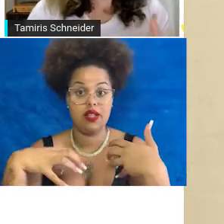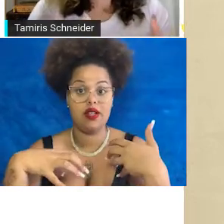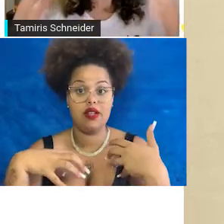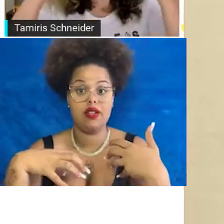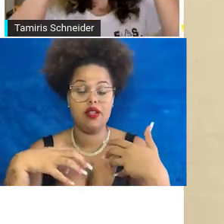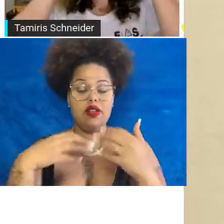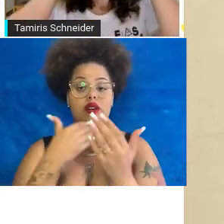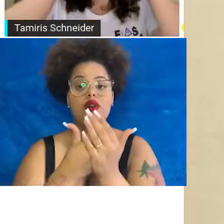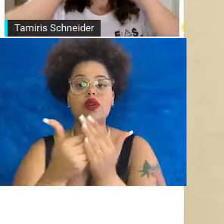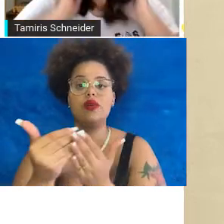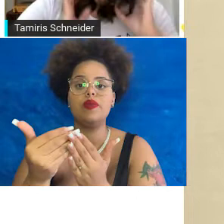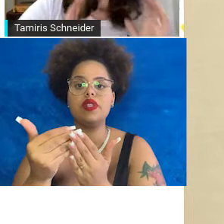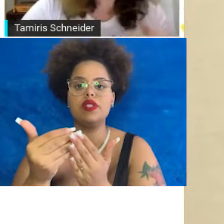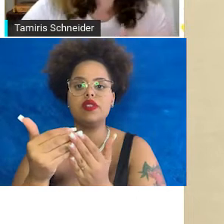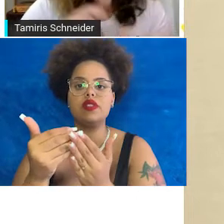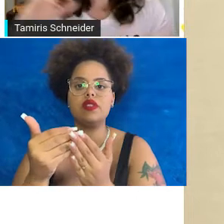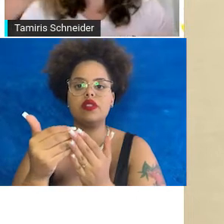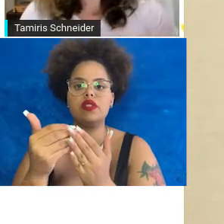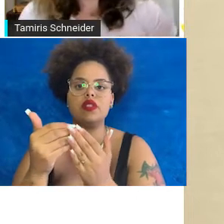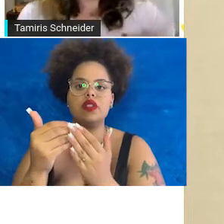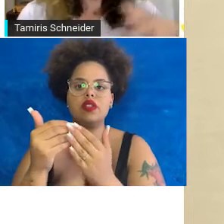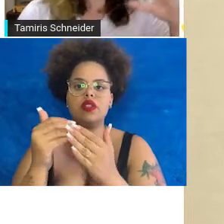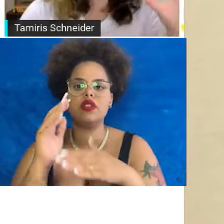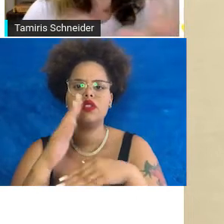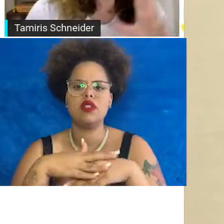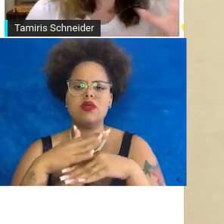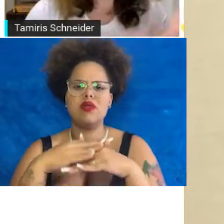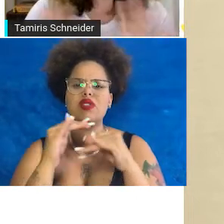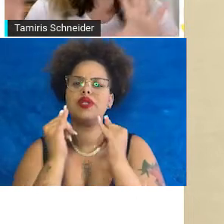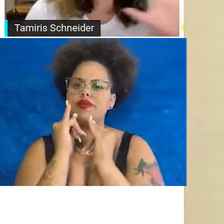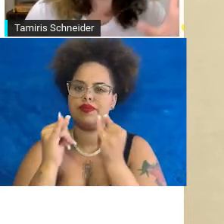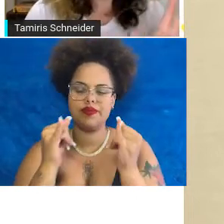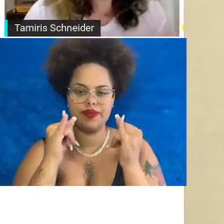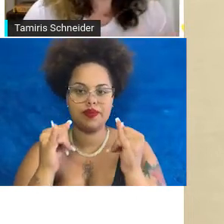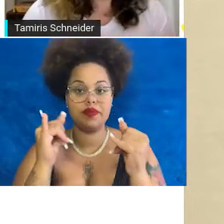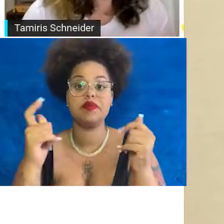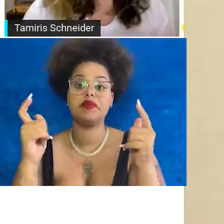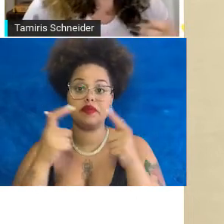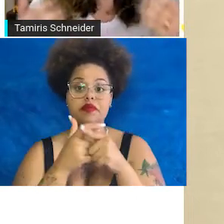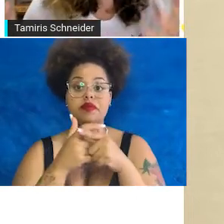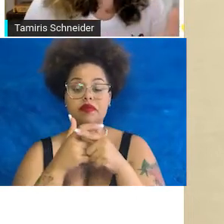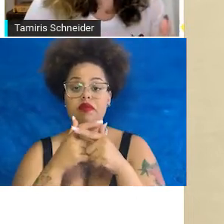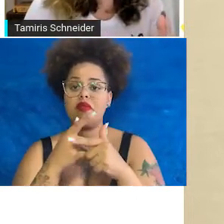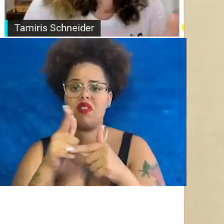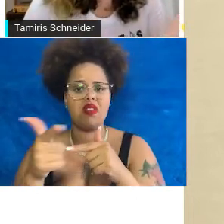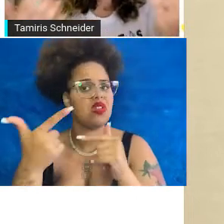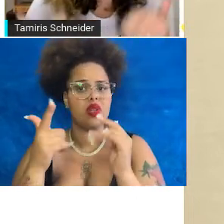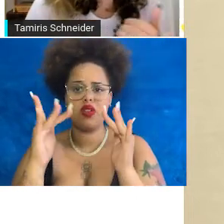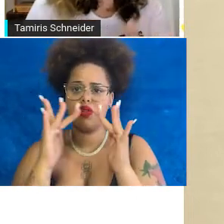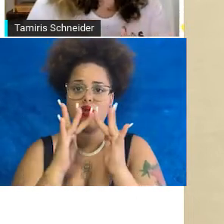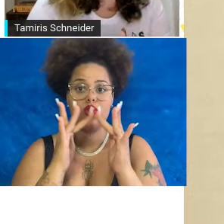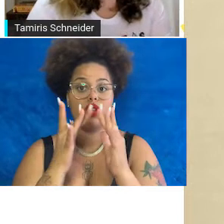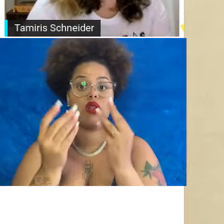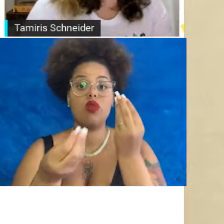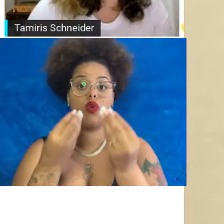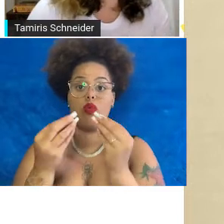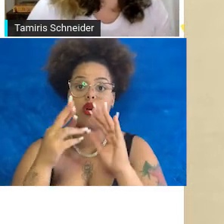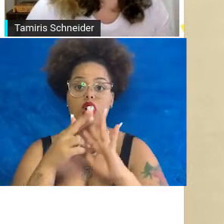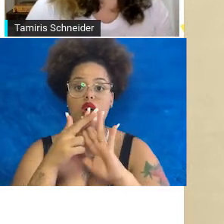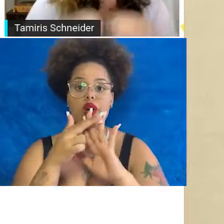gente começa ali num rolê mais universitário, né? Menor. Se você não tem contato com como é um